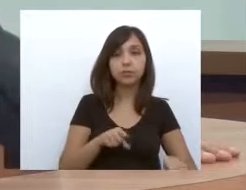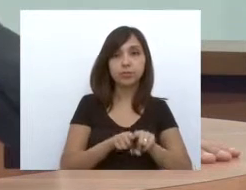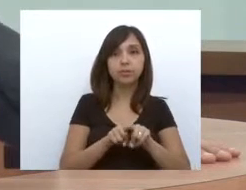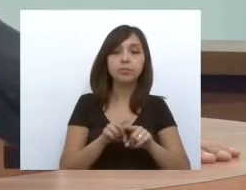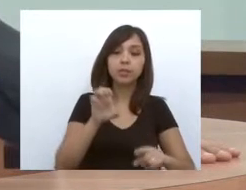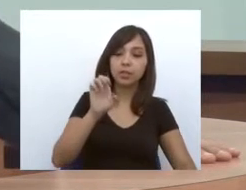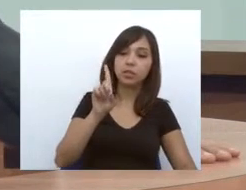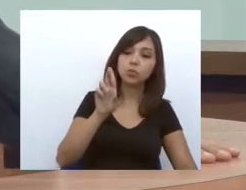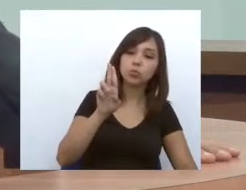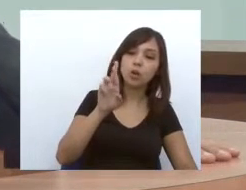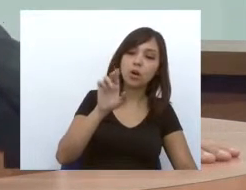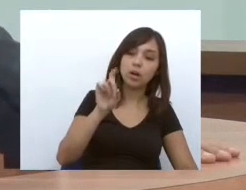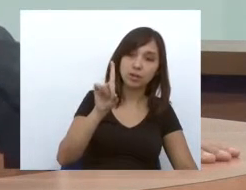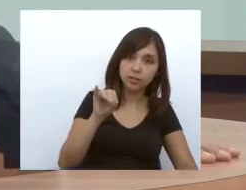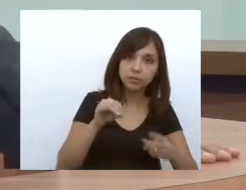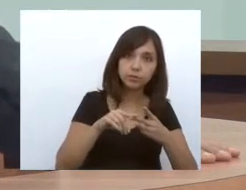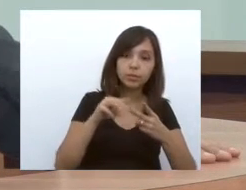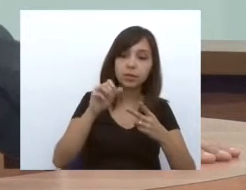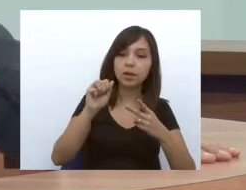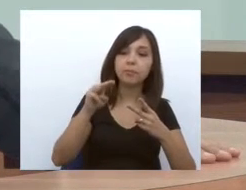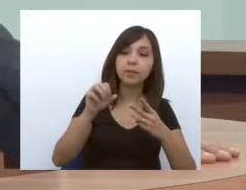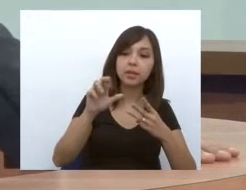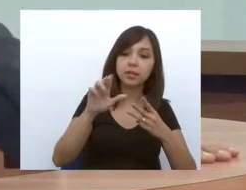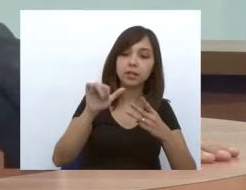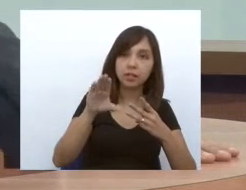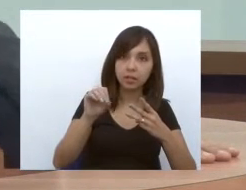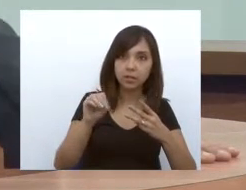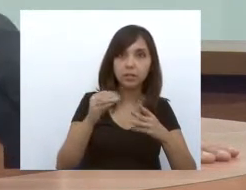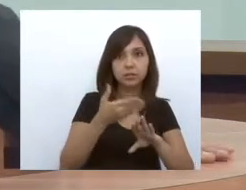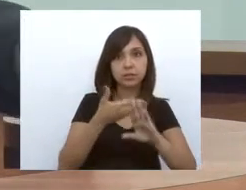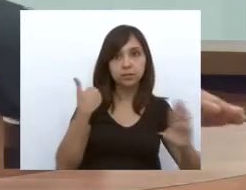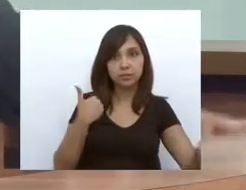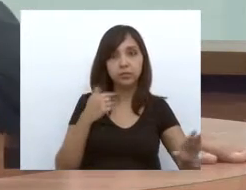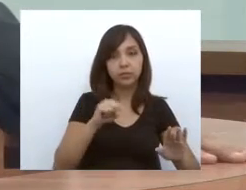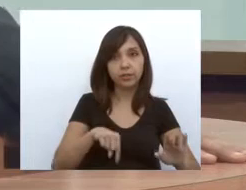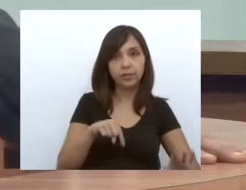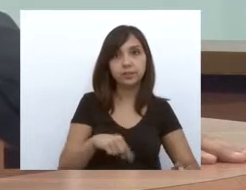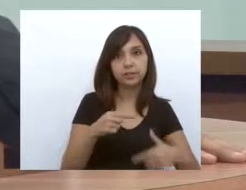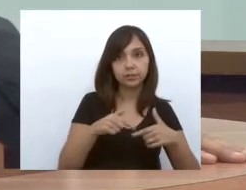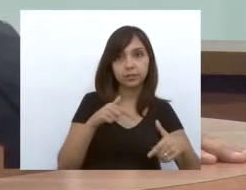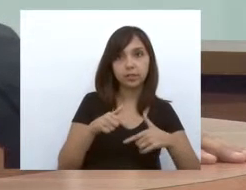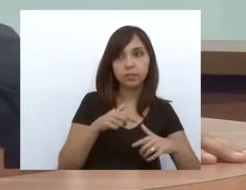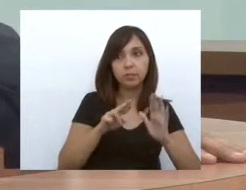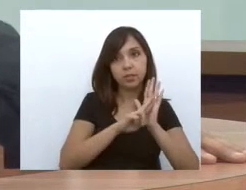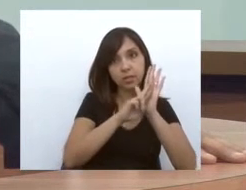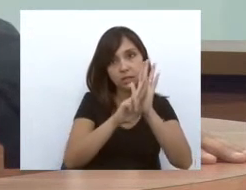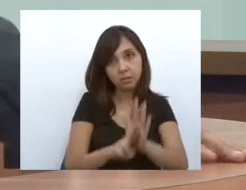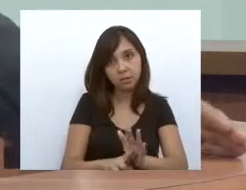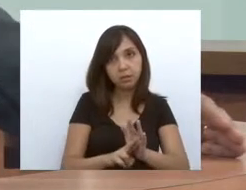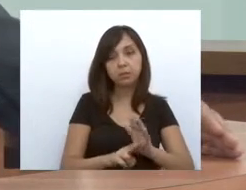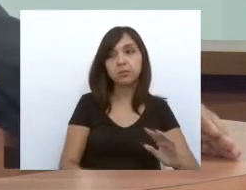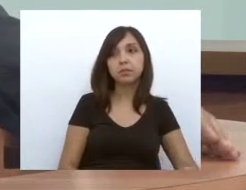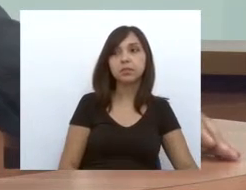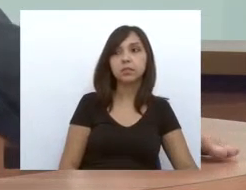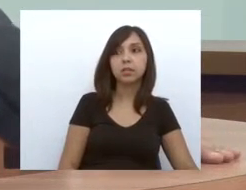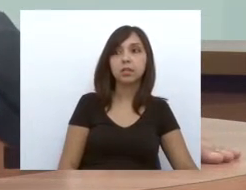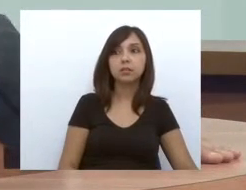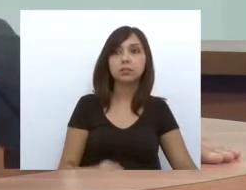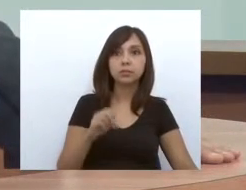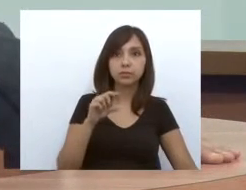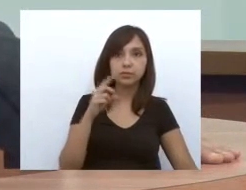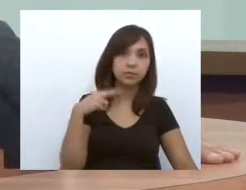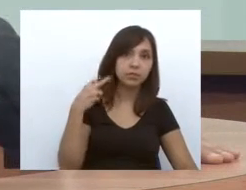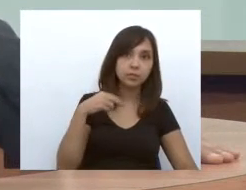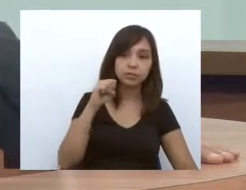vereador Eduardo Barreto, e o vereador americano que está licenciado e ora está sendo representado na comissão pelo vereador